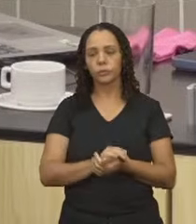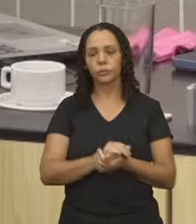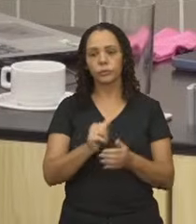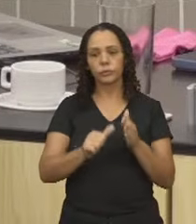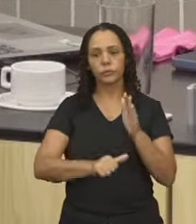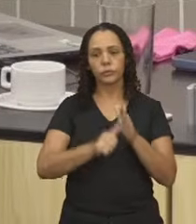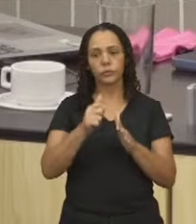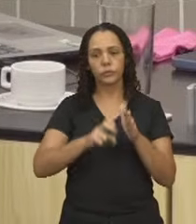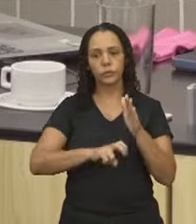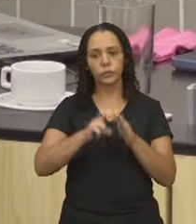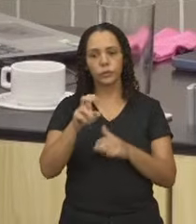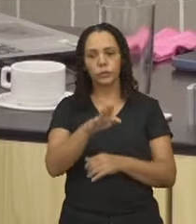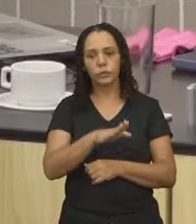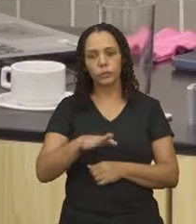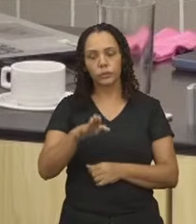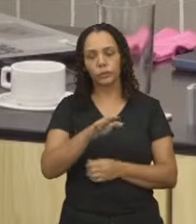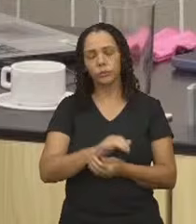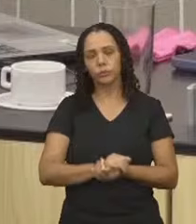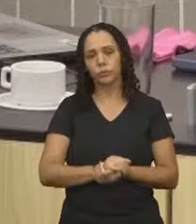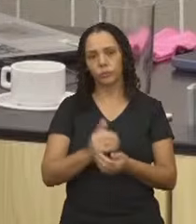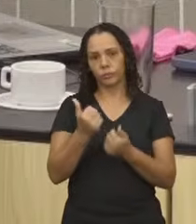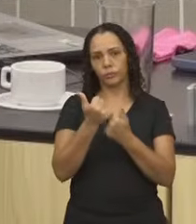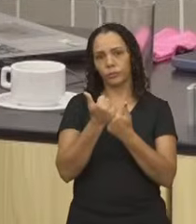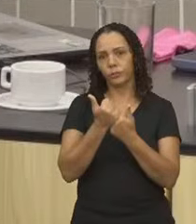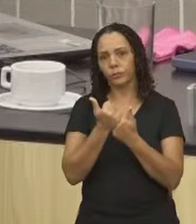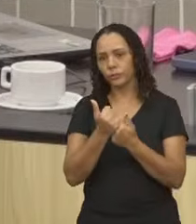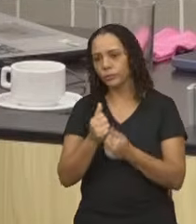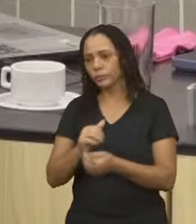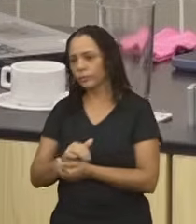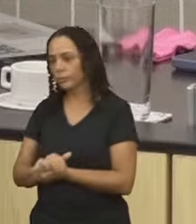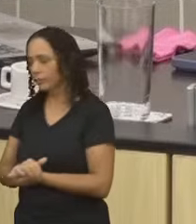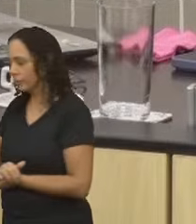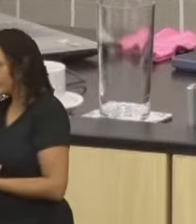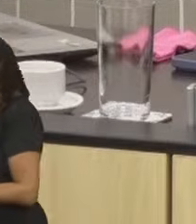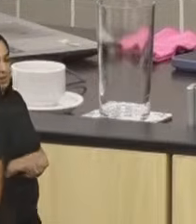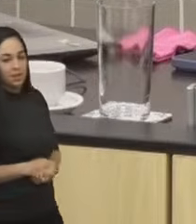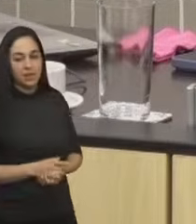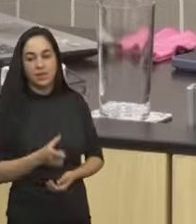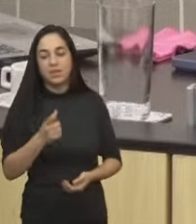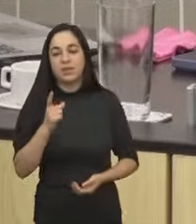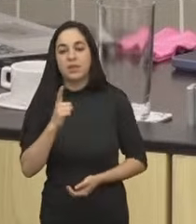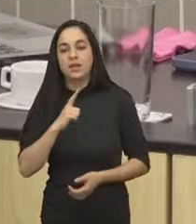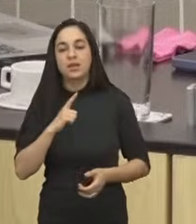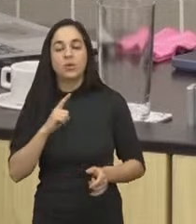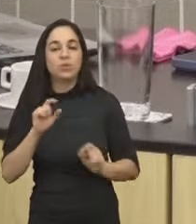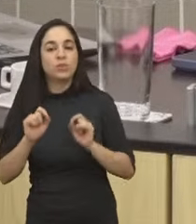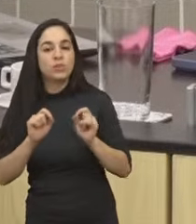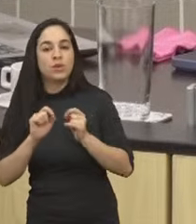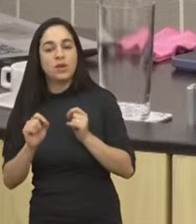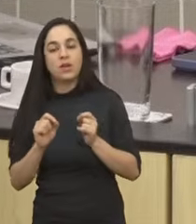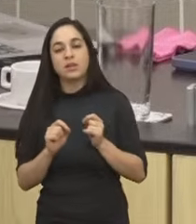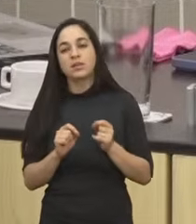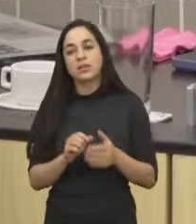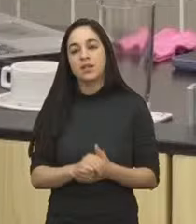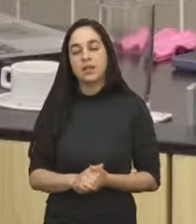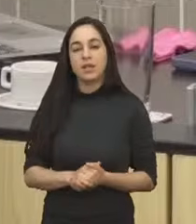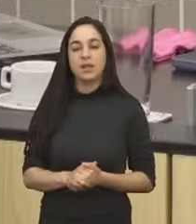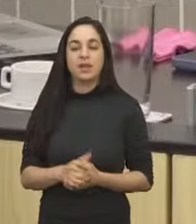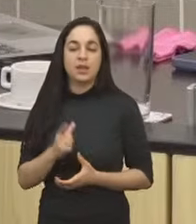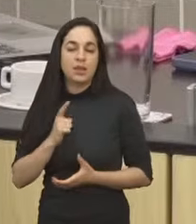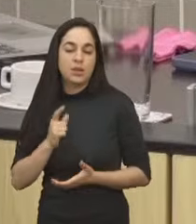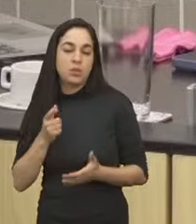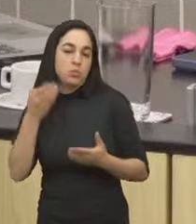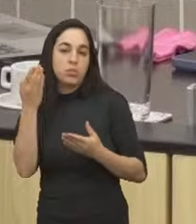Região. Segundo a OAB, a iniciativa tem gerado reflexos na celeridade